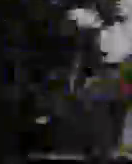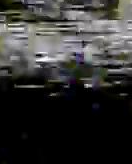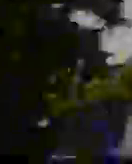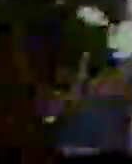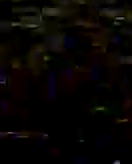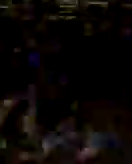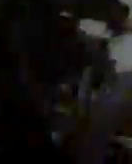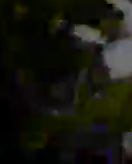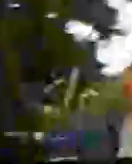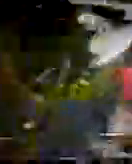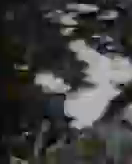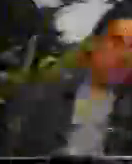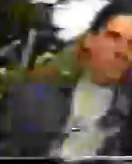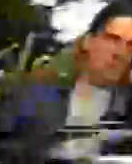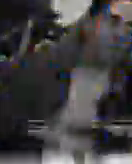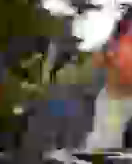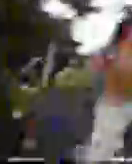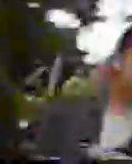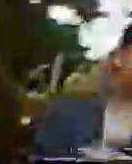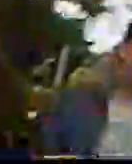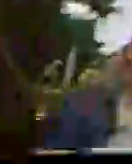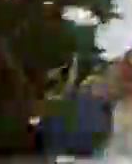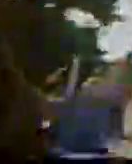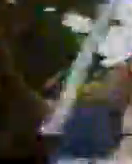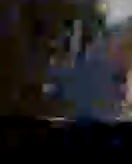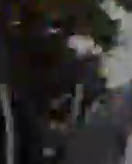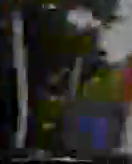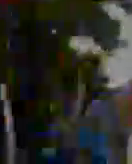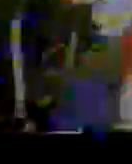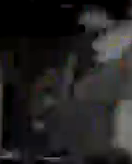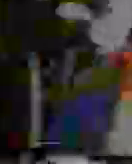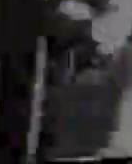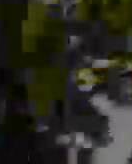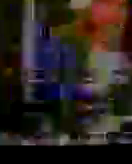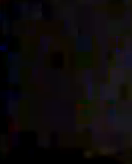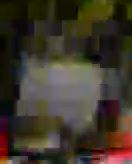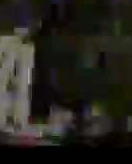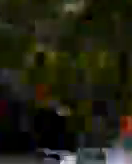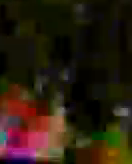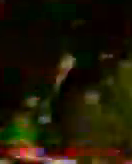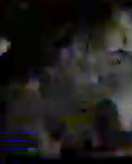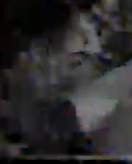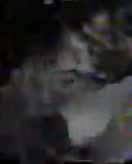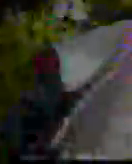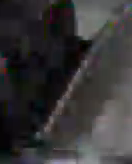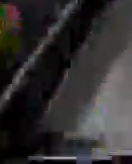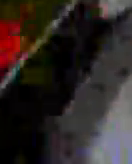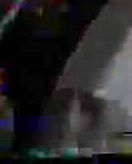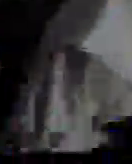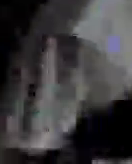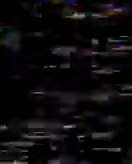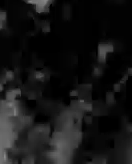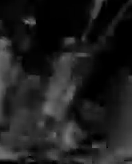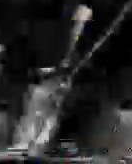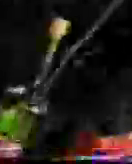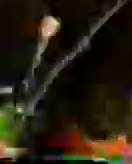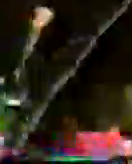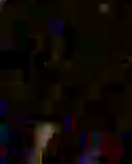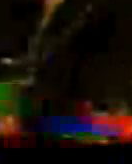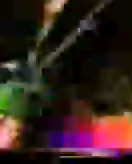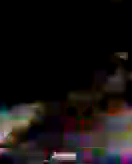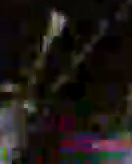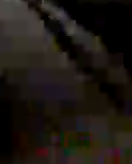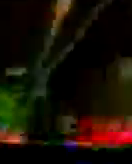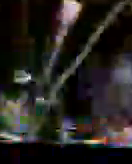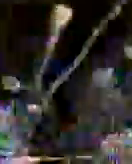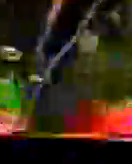representa. Falou, obrigado. Sim. Viu? Diante das palavras, não tem nada a dizer. Não. Diante das palavras, é o artista já falou tudo.